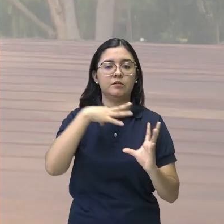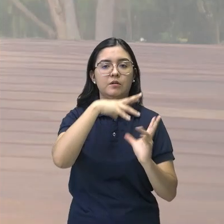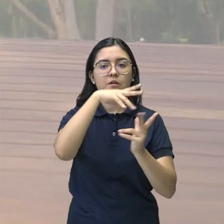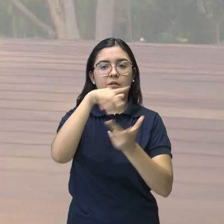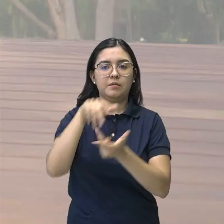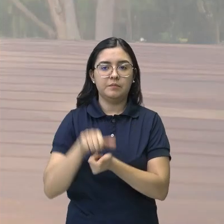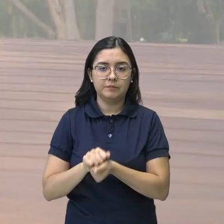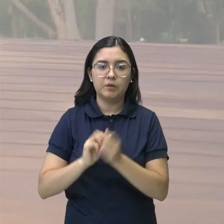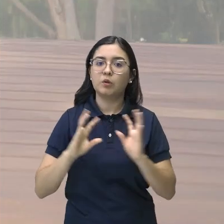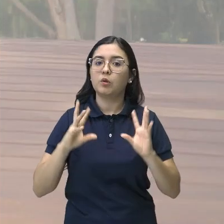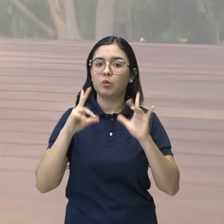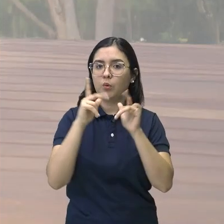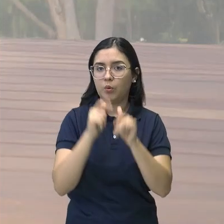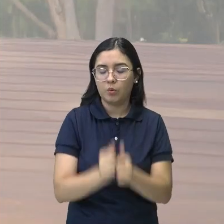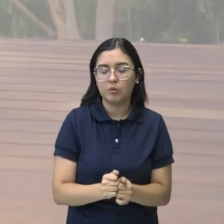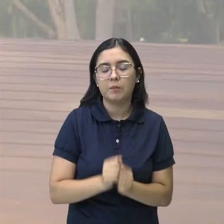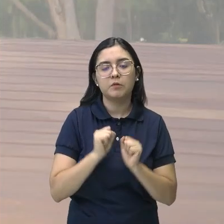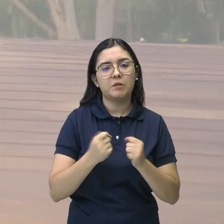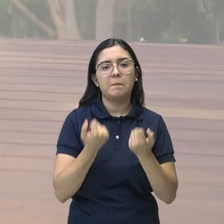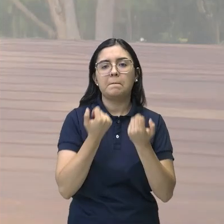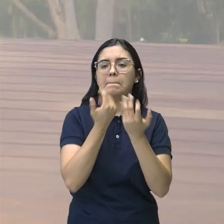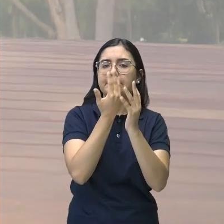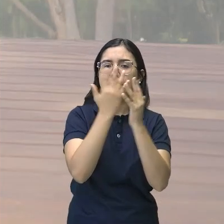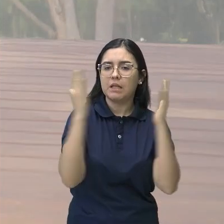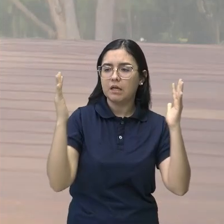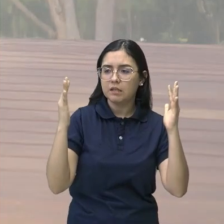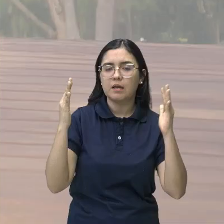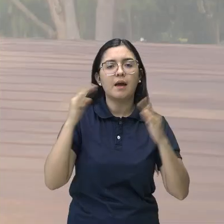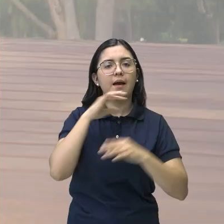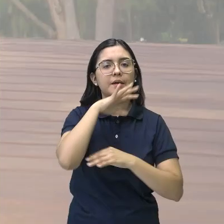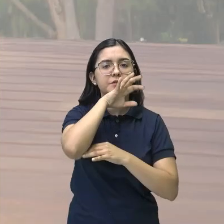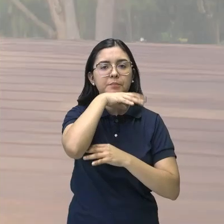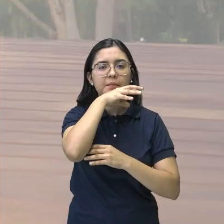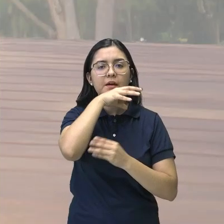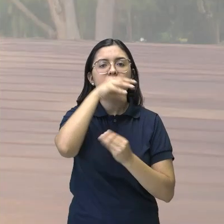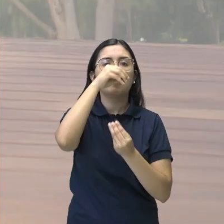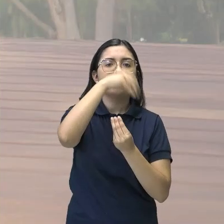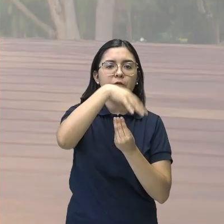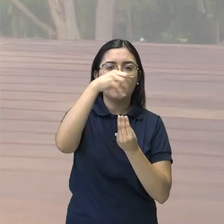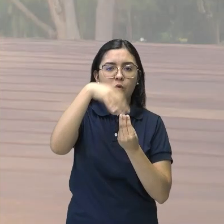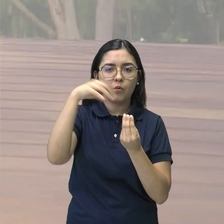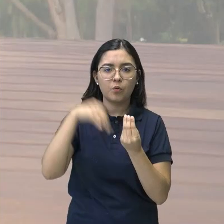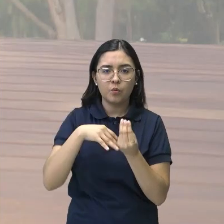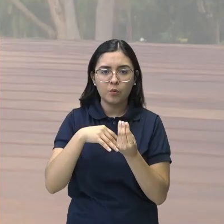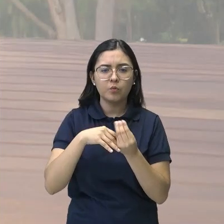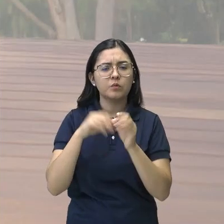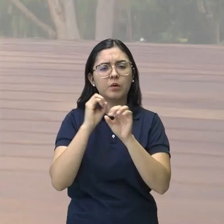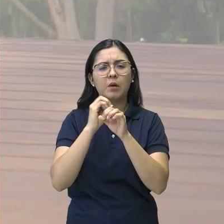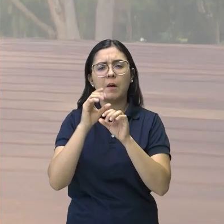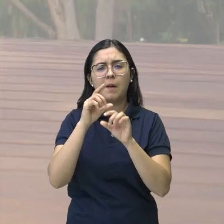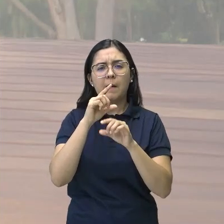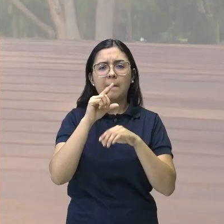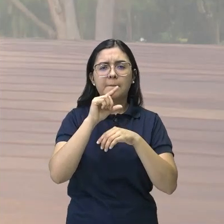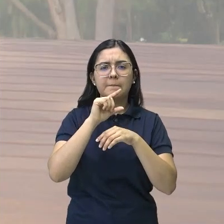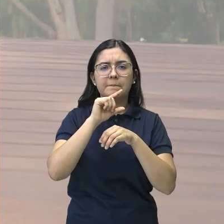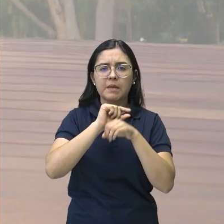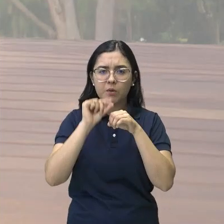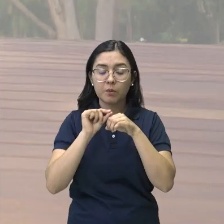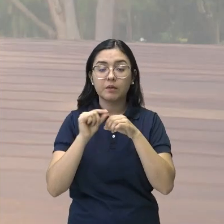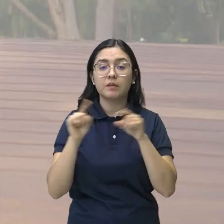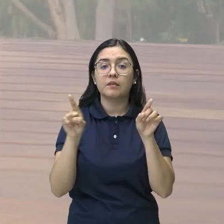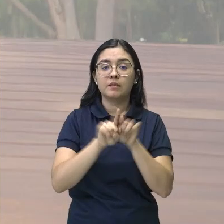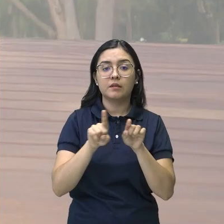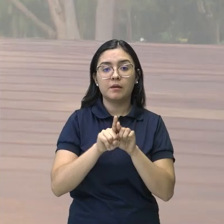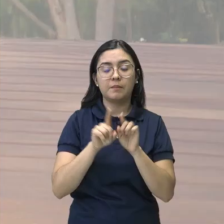as espécies, sejam elas de plantas, animais, fungos, micro-organismos, bem como as